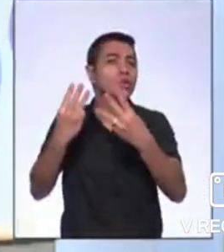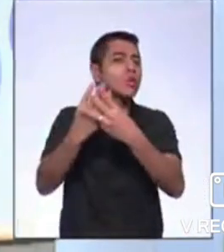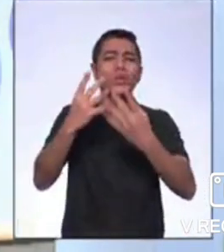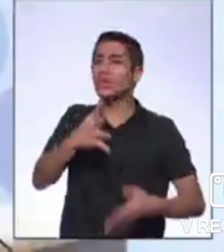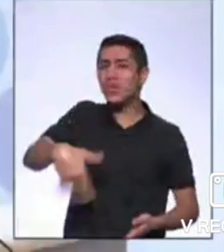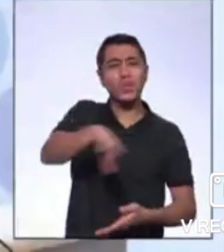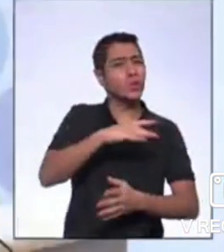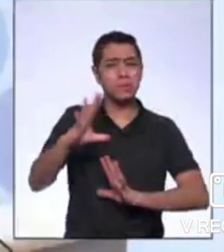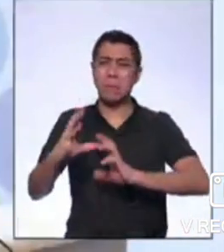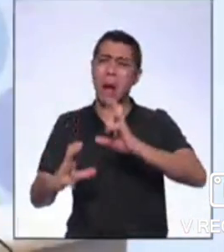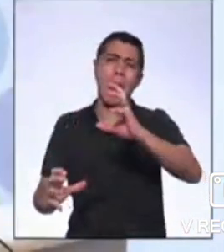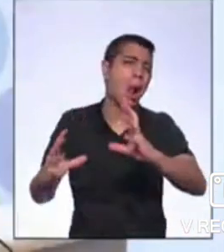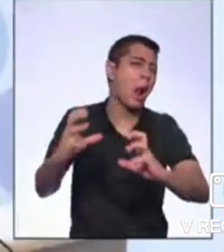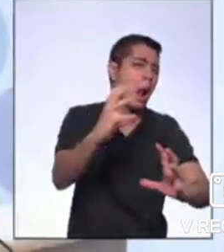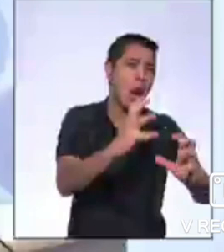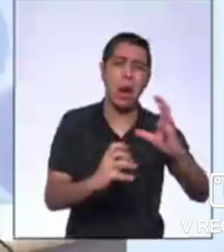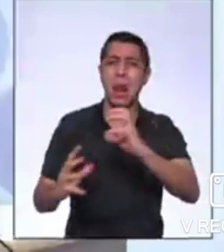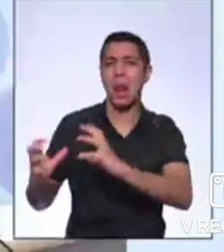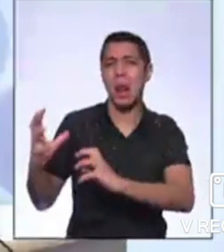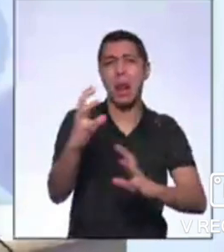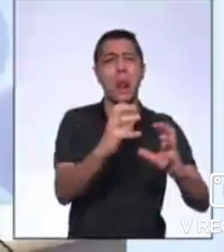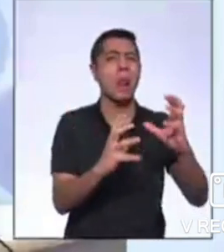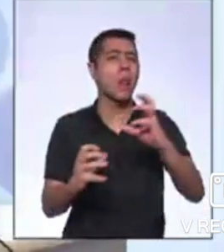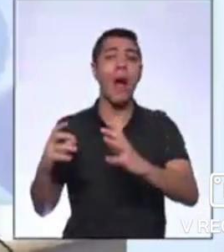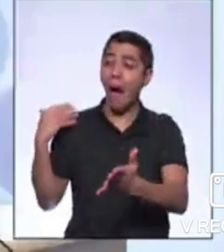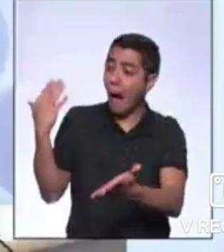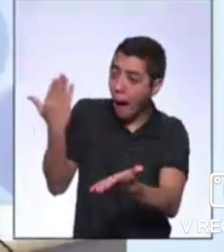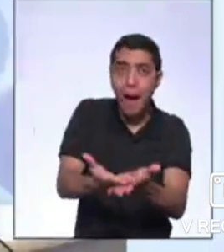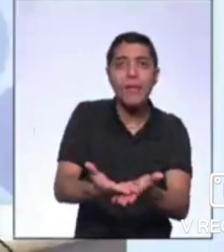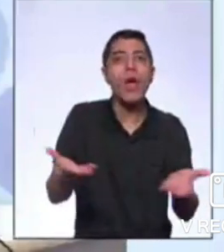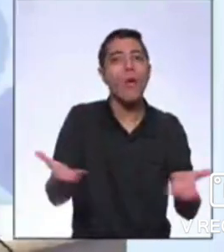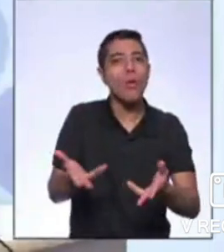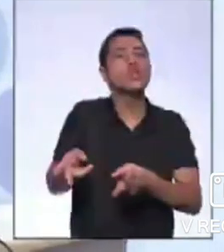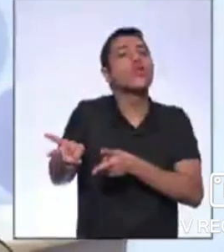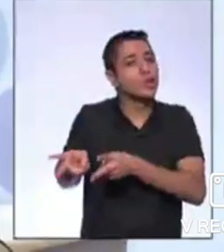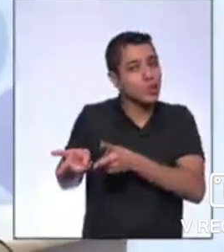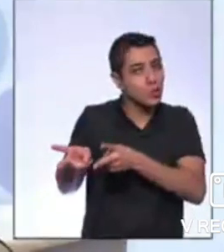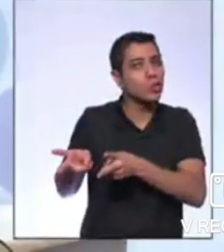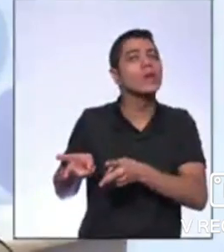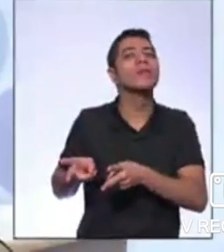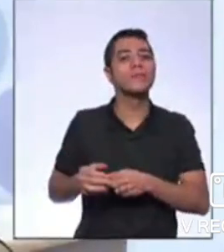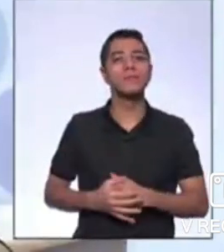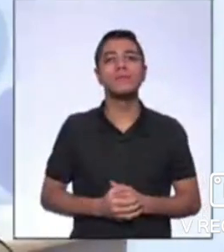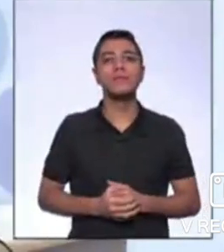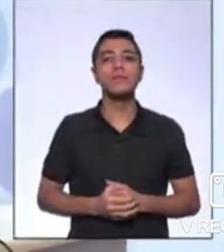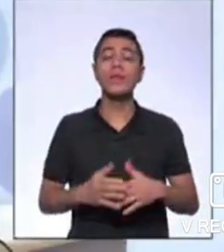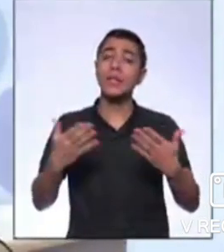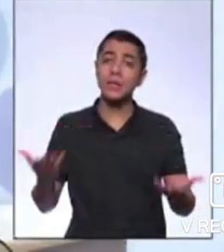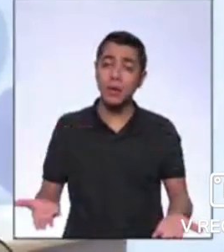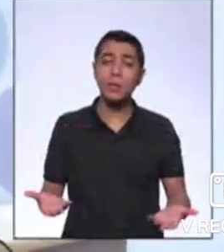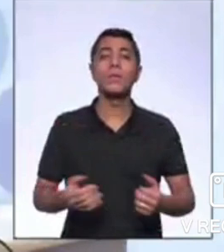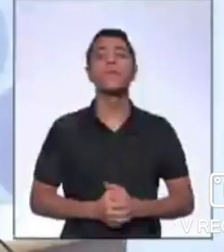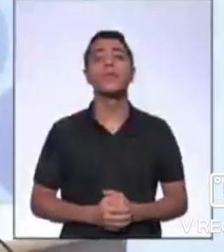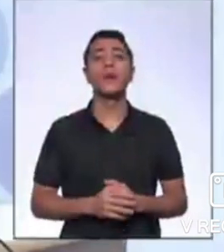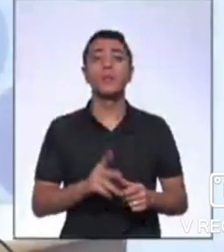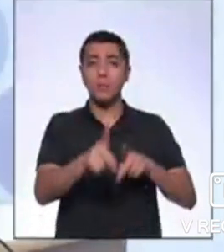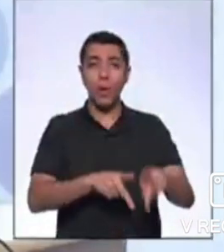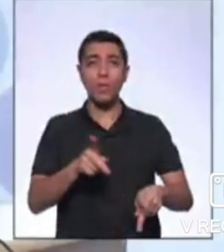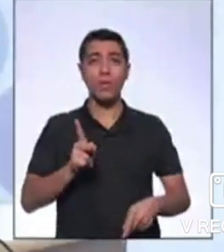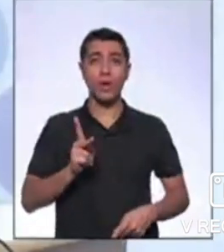caldeirão ali de questões e de disputas territoriais, né? Então, os hebreus estão sempre às voltas com